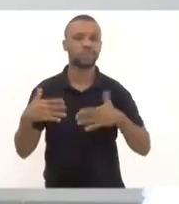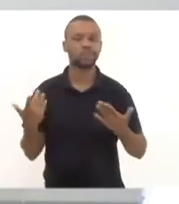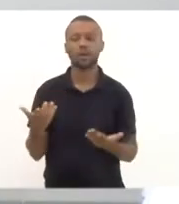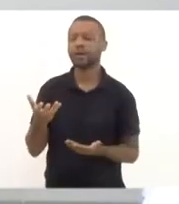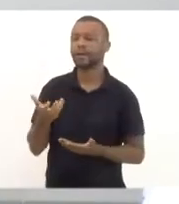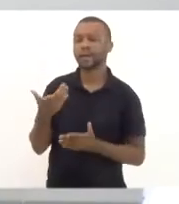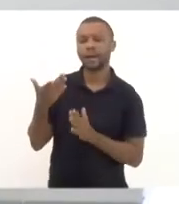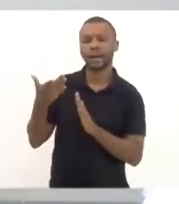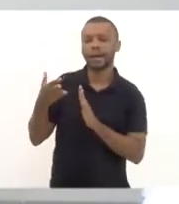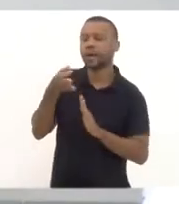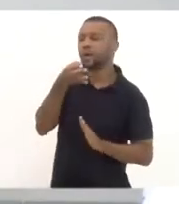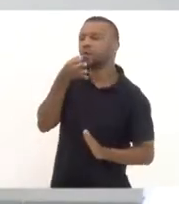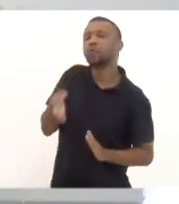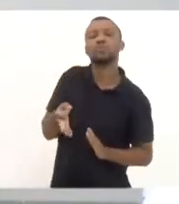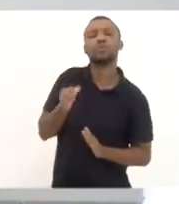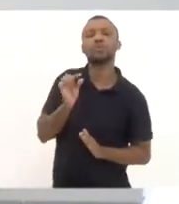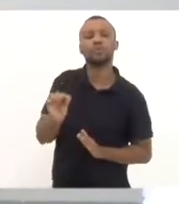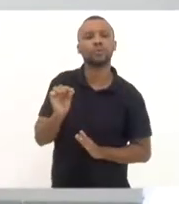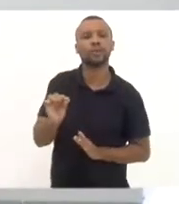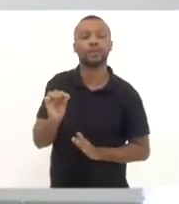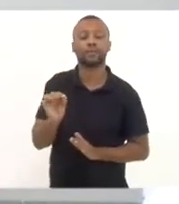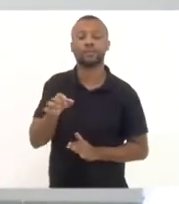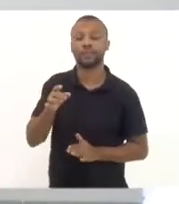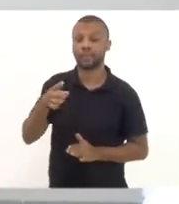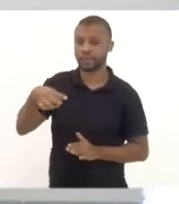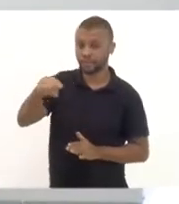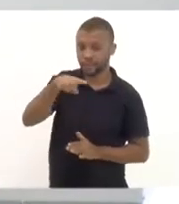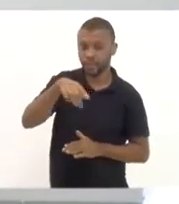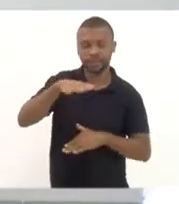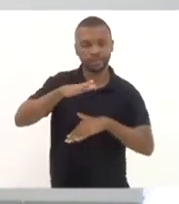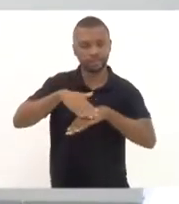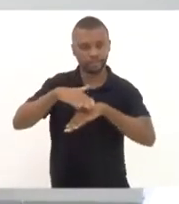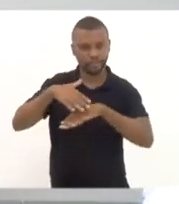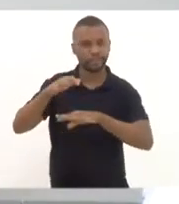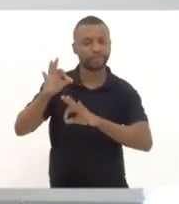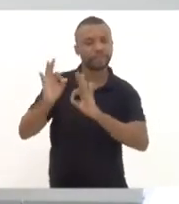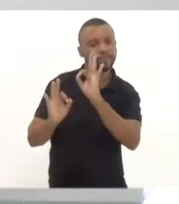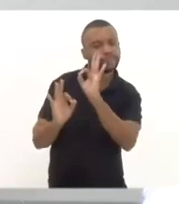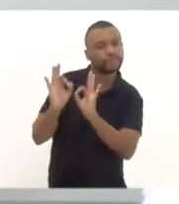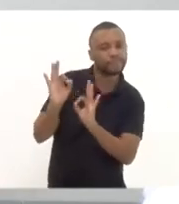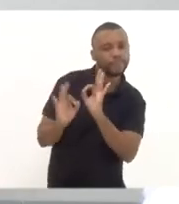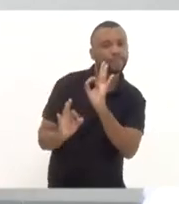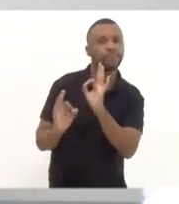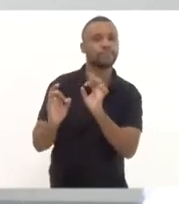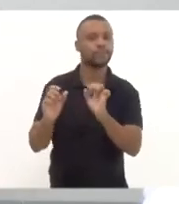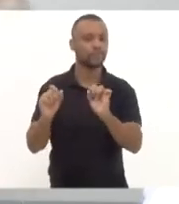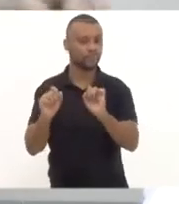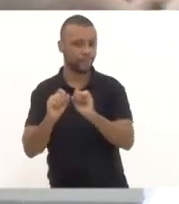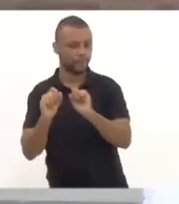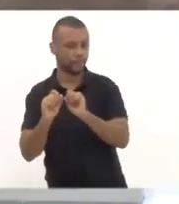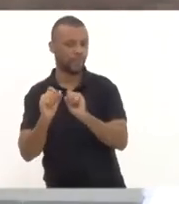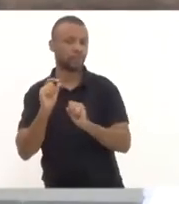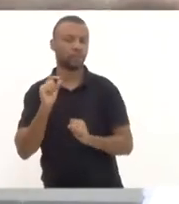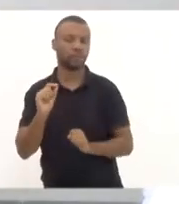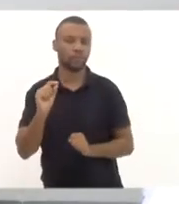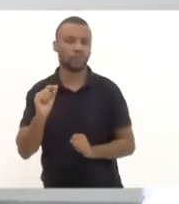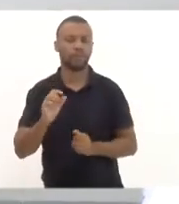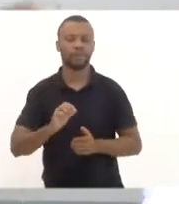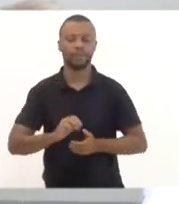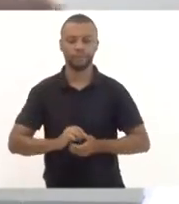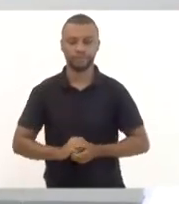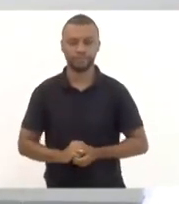que eu gostaria de sugerir era que fosse feito o Nobre Presidente é de todo